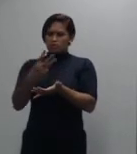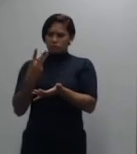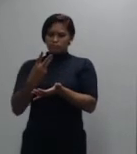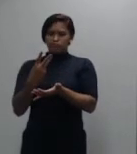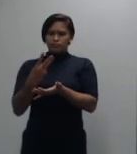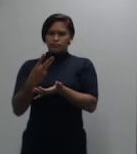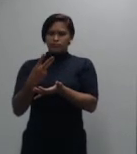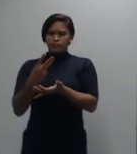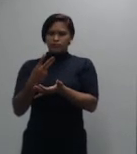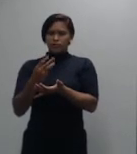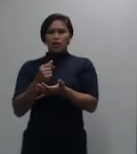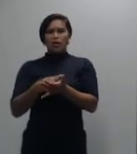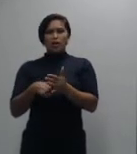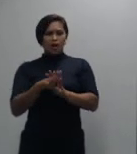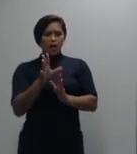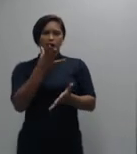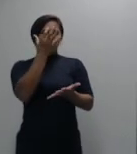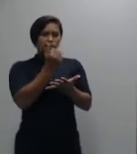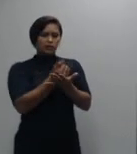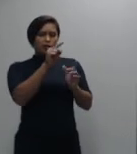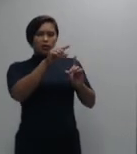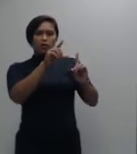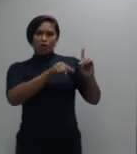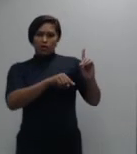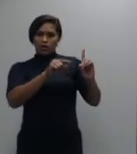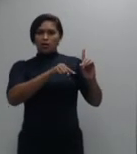deu razão Ademar